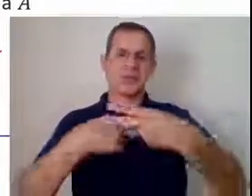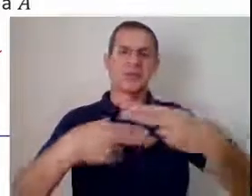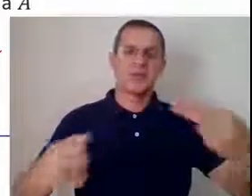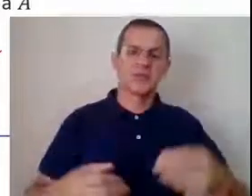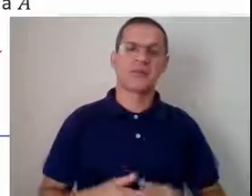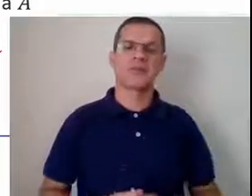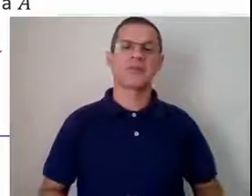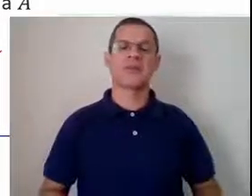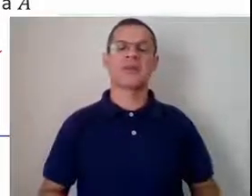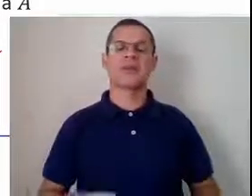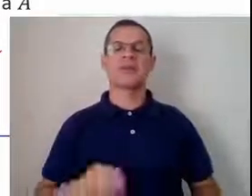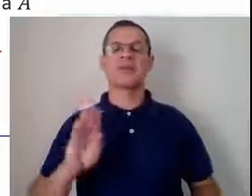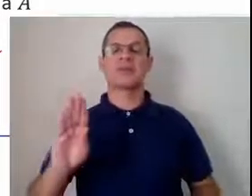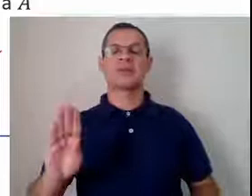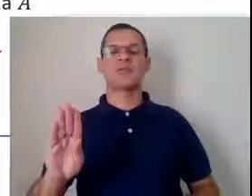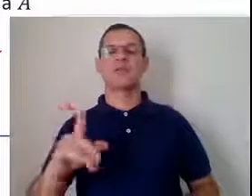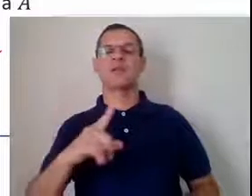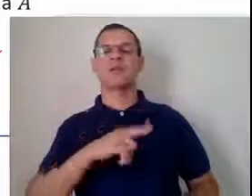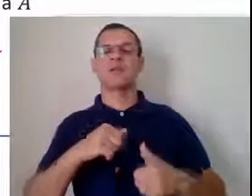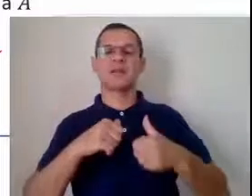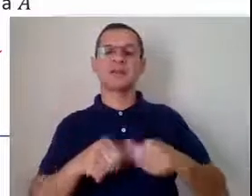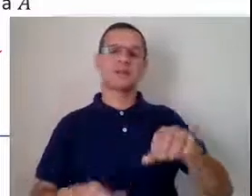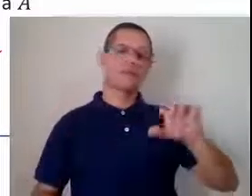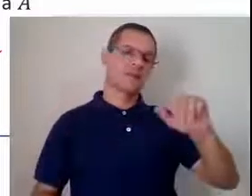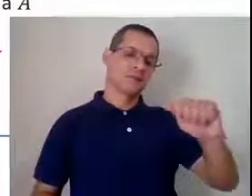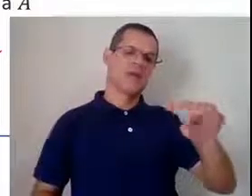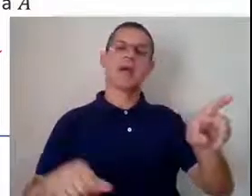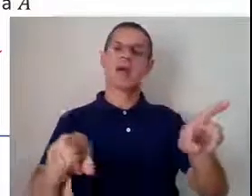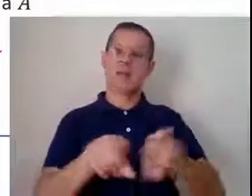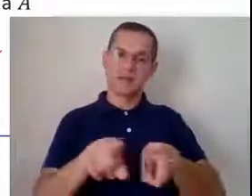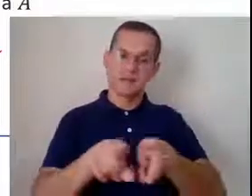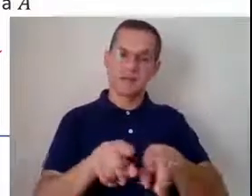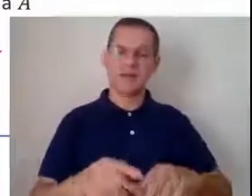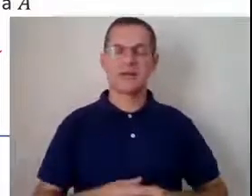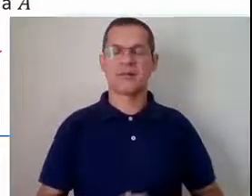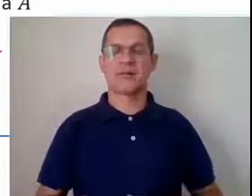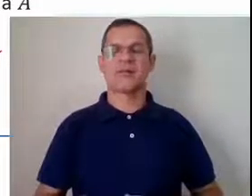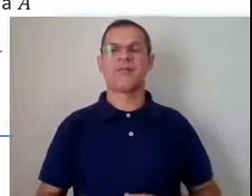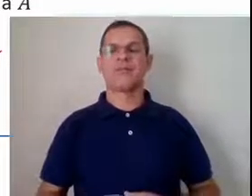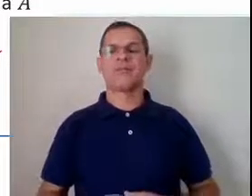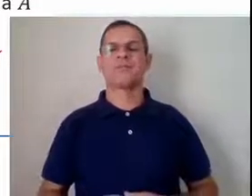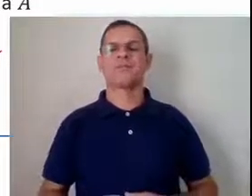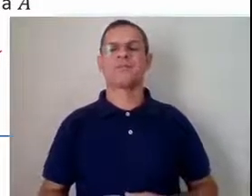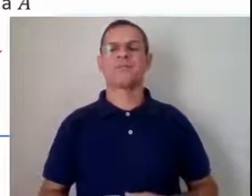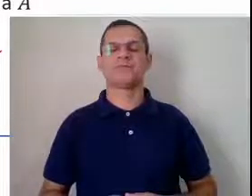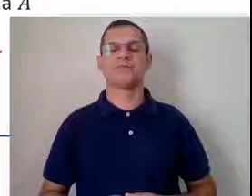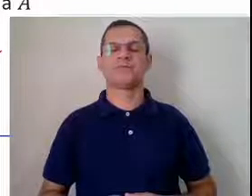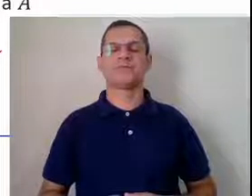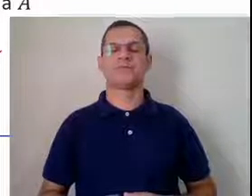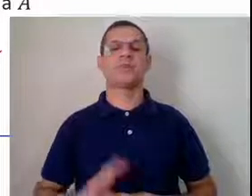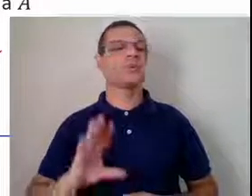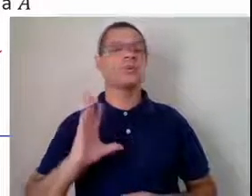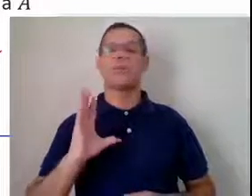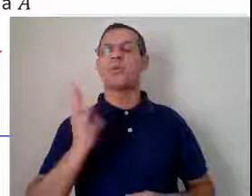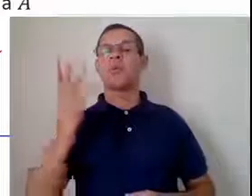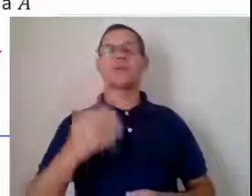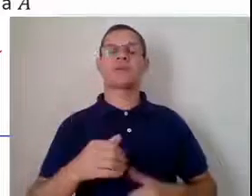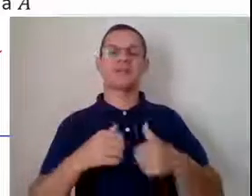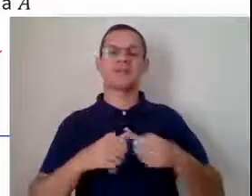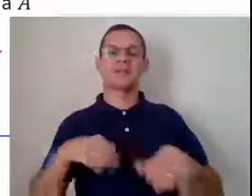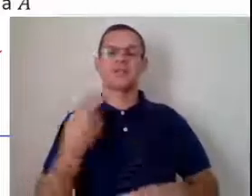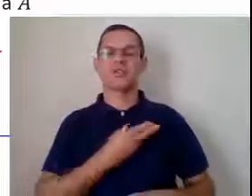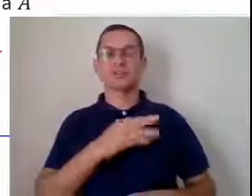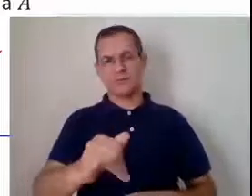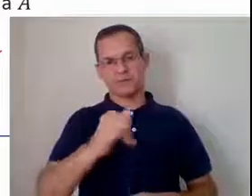elemento de B deve pertencer ao conjunto A, que não é o caso desse